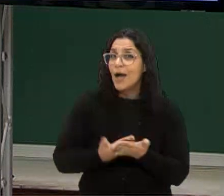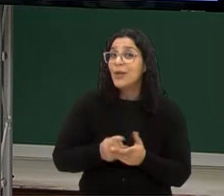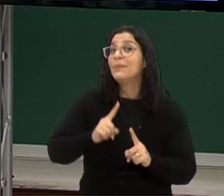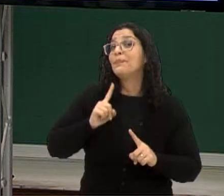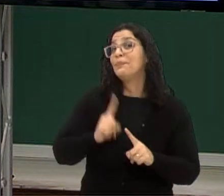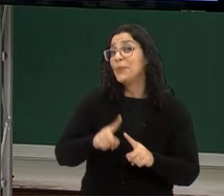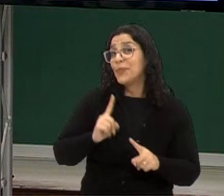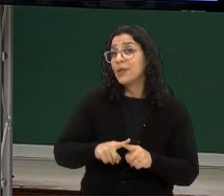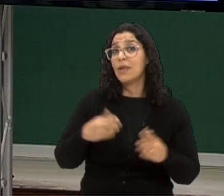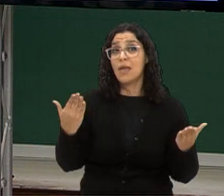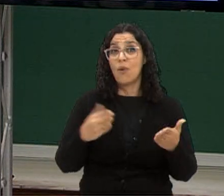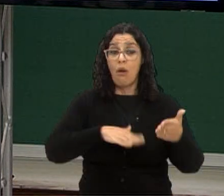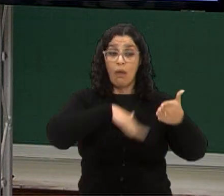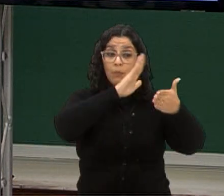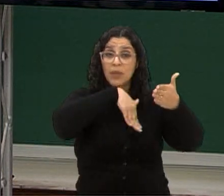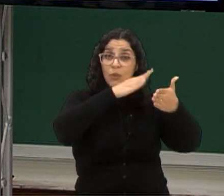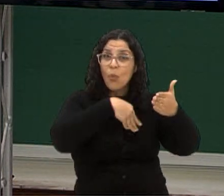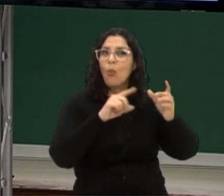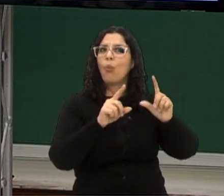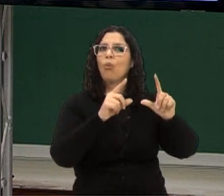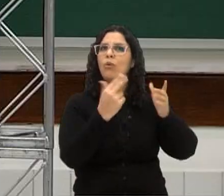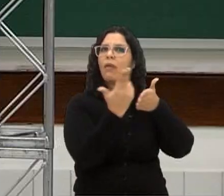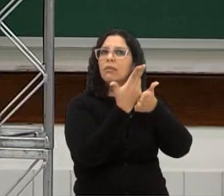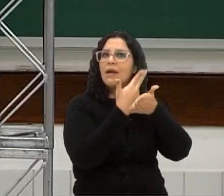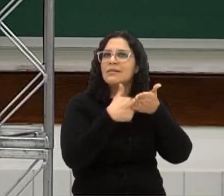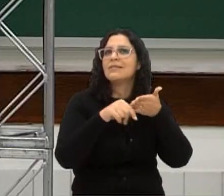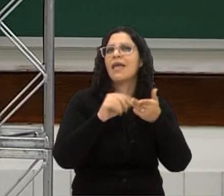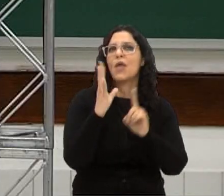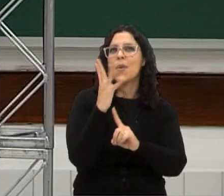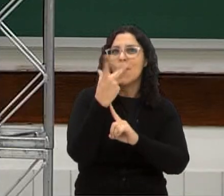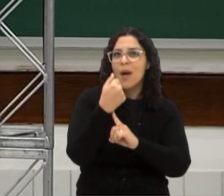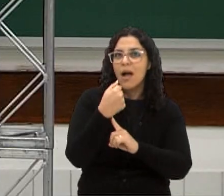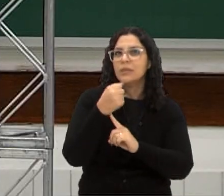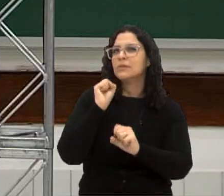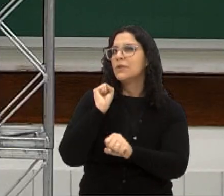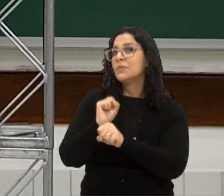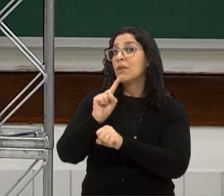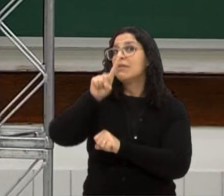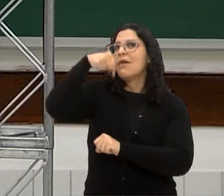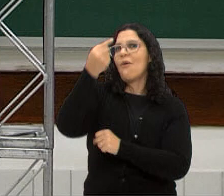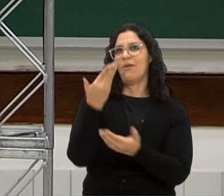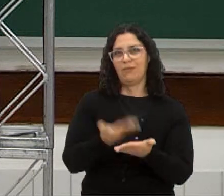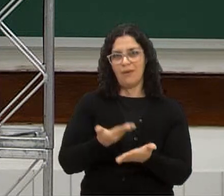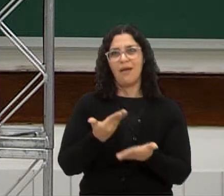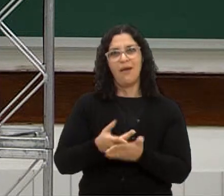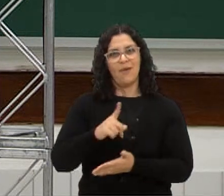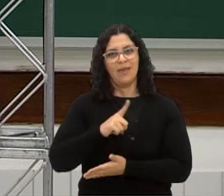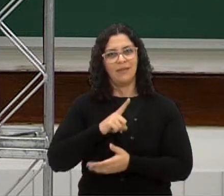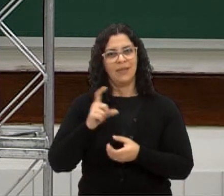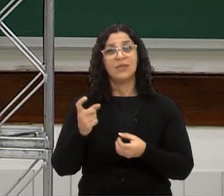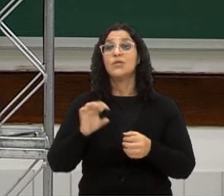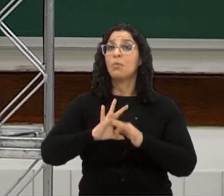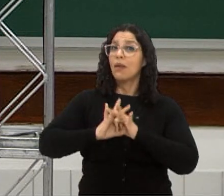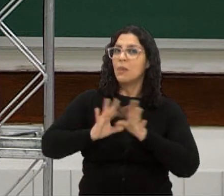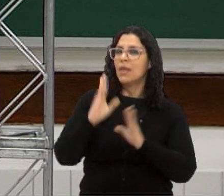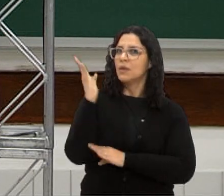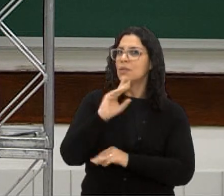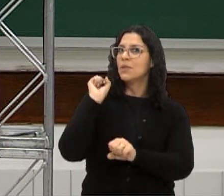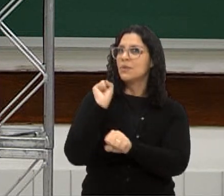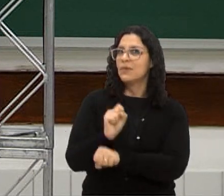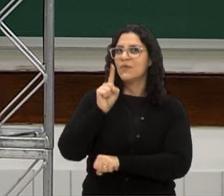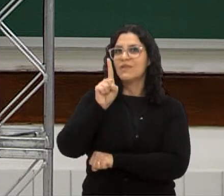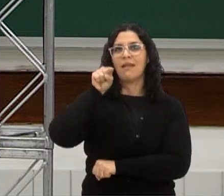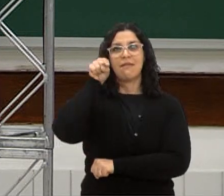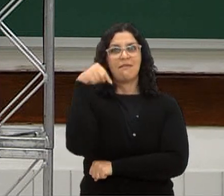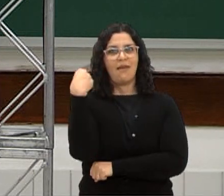é, essas imagens, essas obras estão reservadas para a próxima aula de Independência do Brasil e eu espero